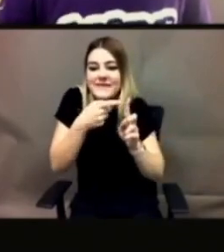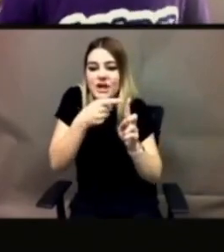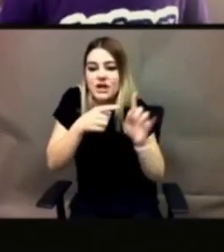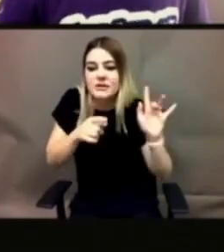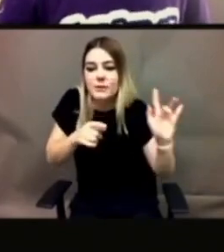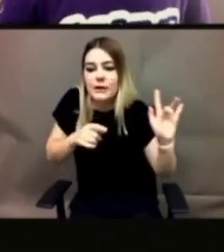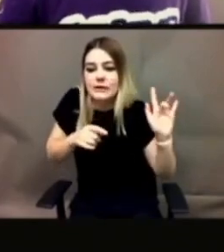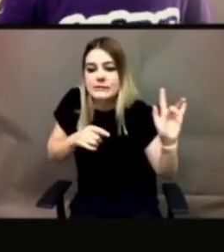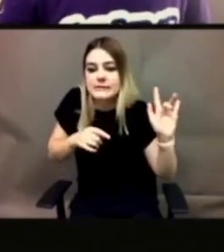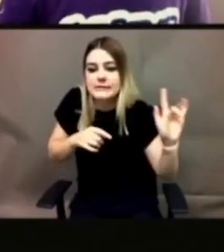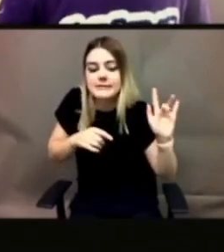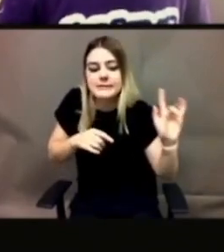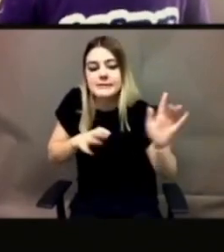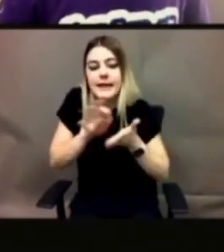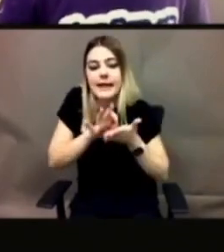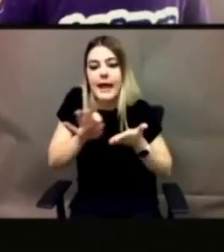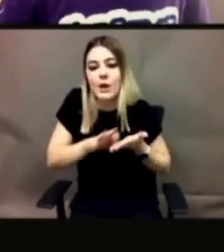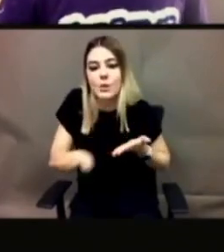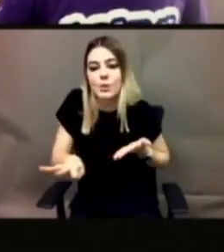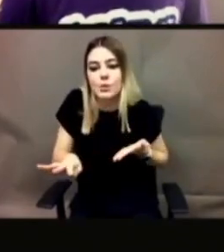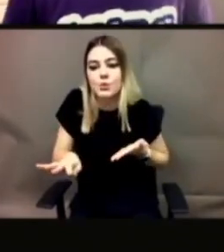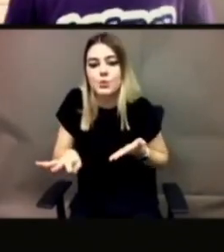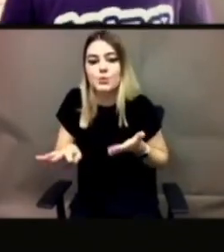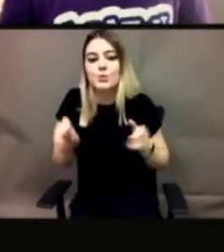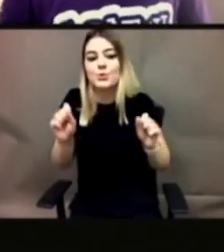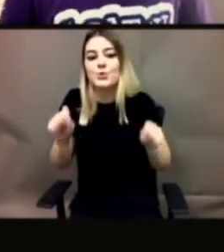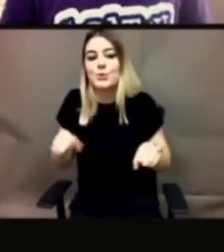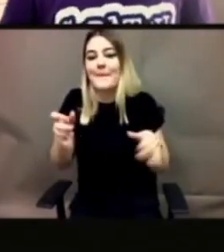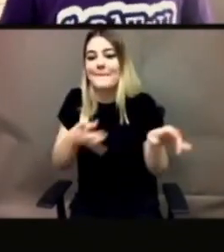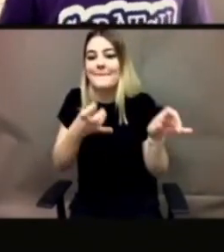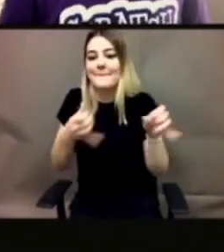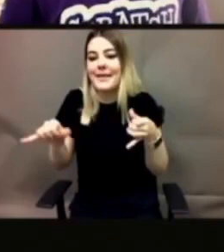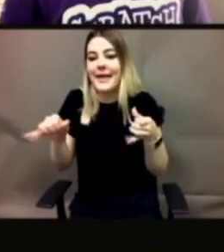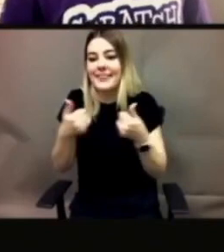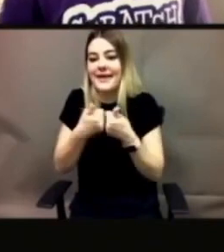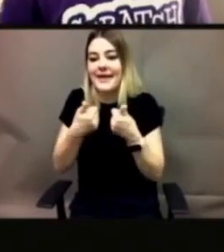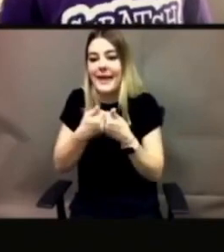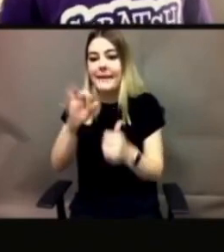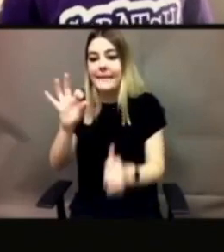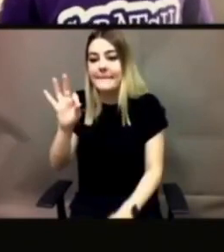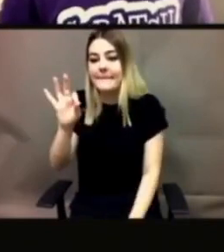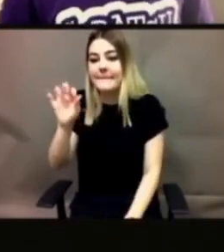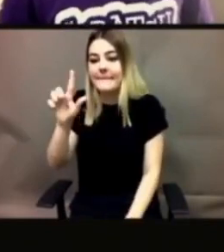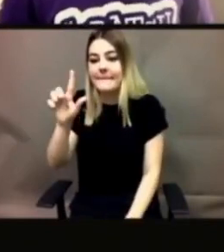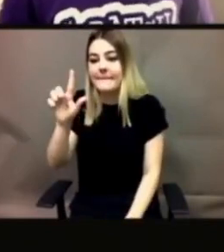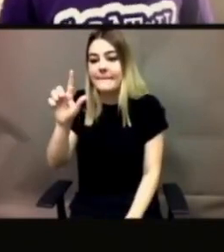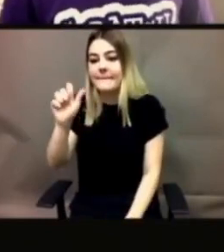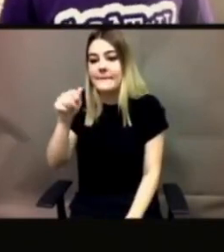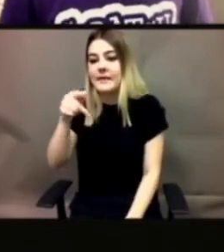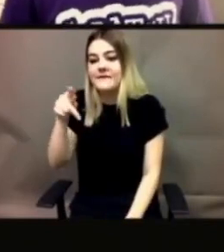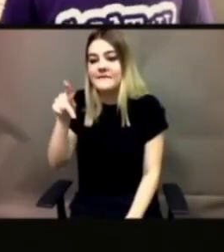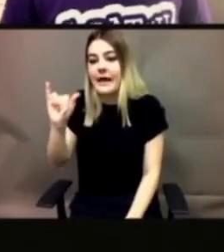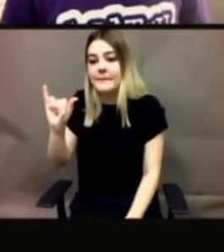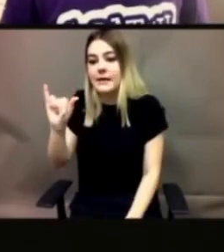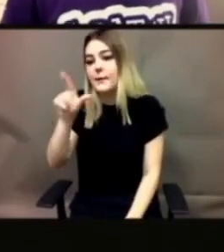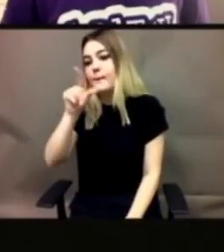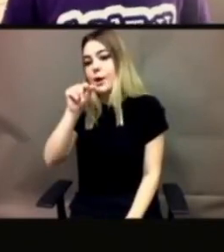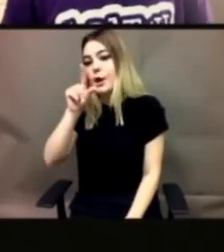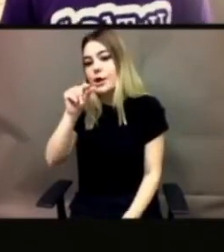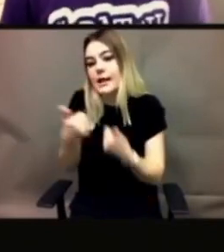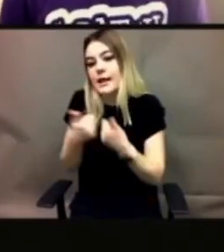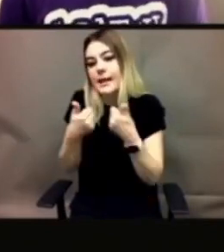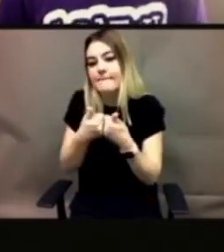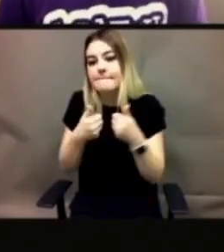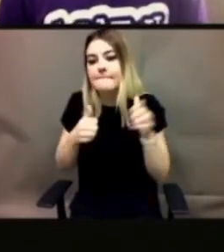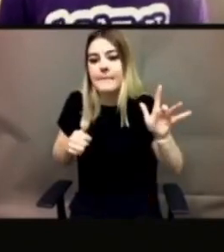vai contar da mesma forma. é uma forma interessante de brincar também. Acho que você deve ter visto